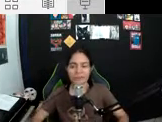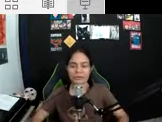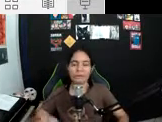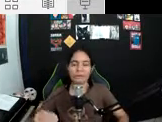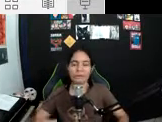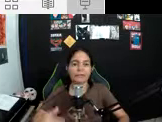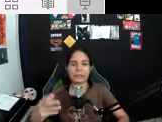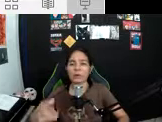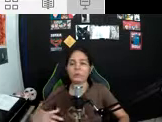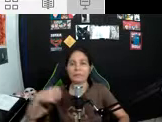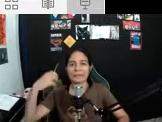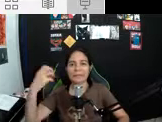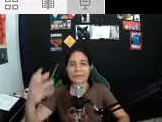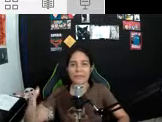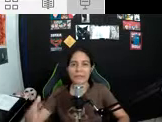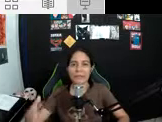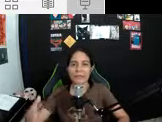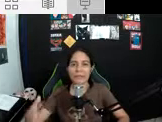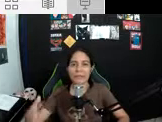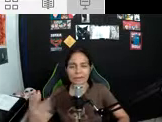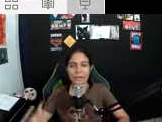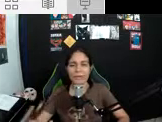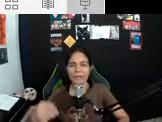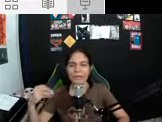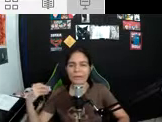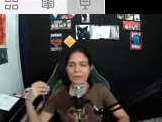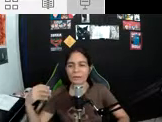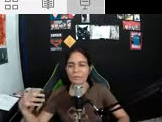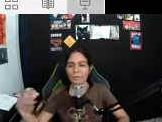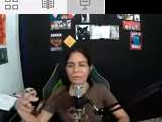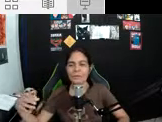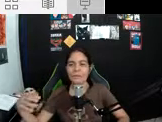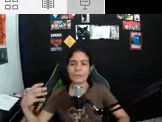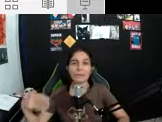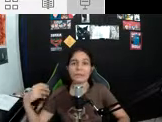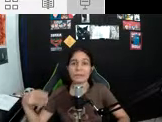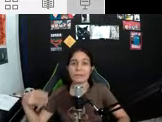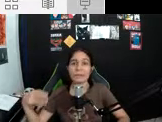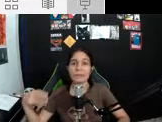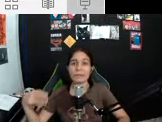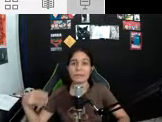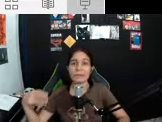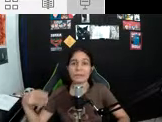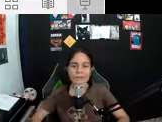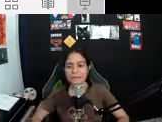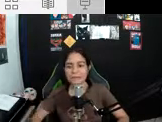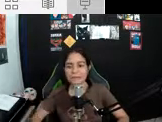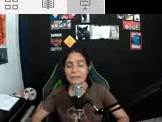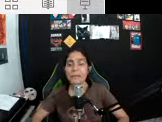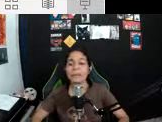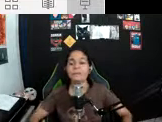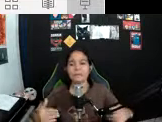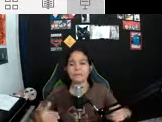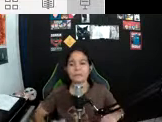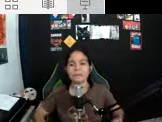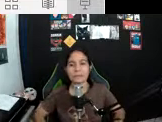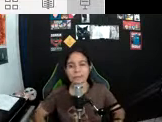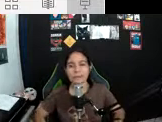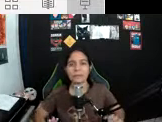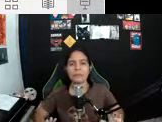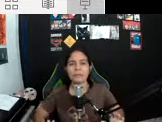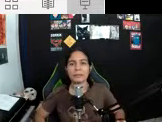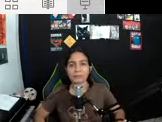totalmente inaceitável, mas um paciente ou um parente, né, um acompanhante ali de um paciente vir querer lhe agredir e você